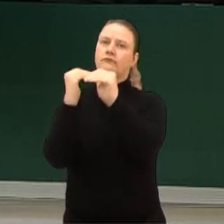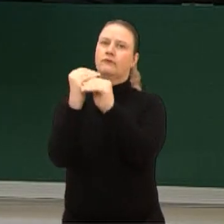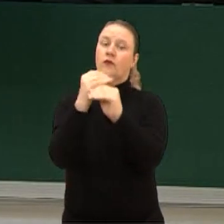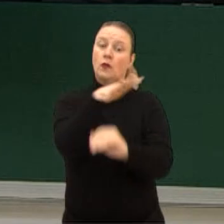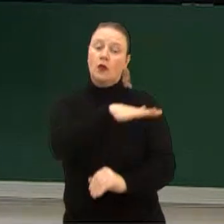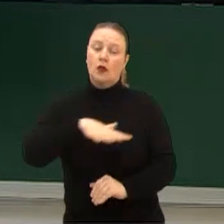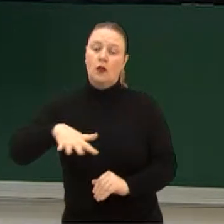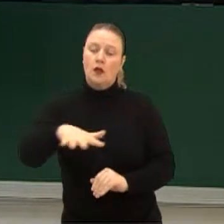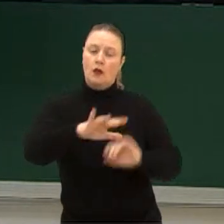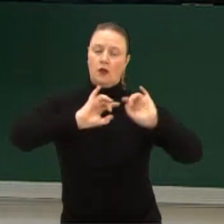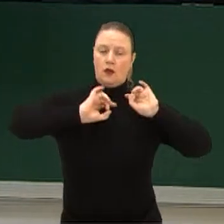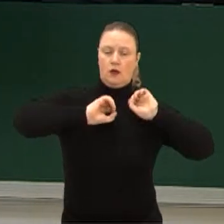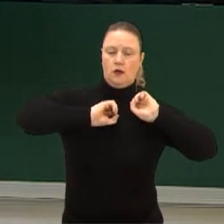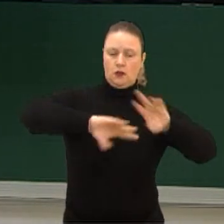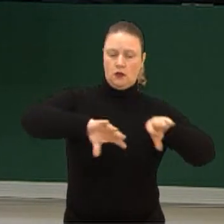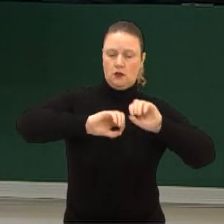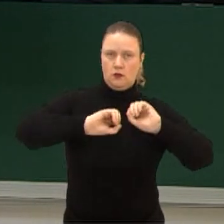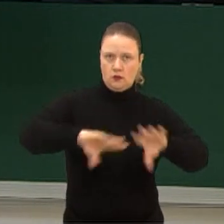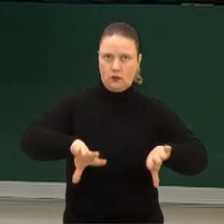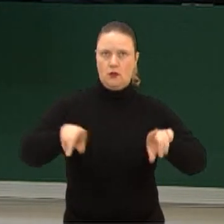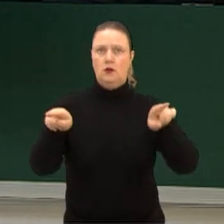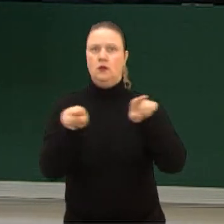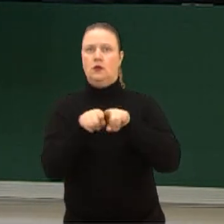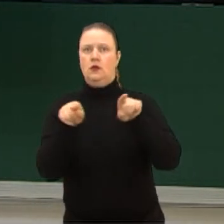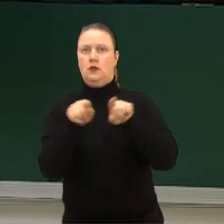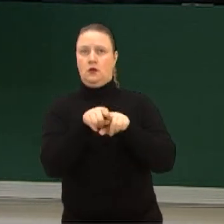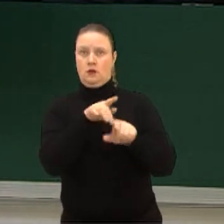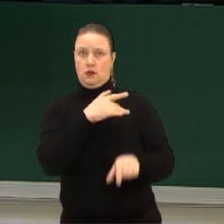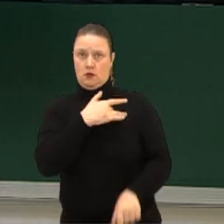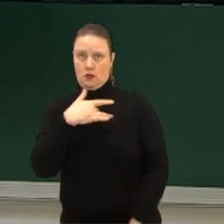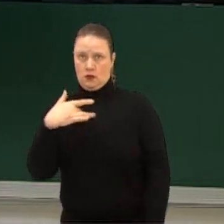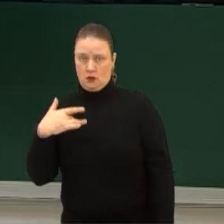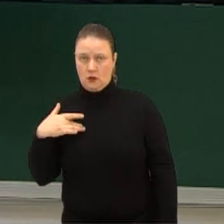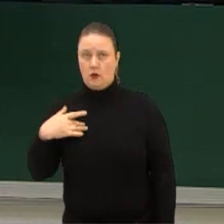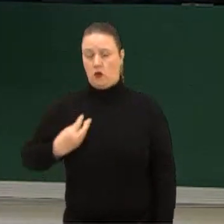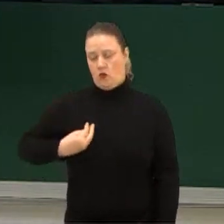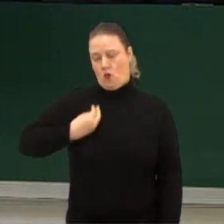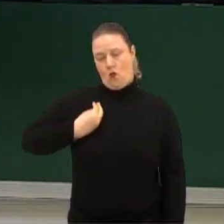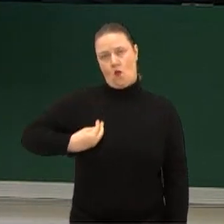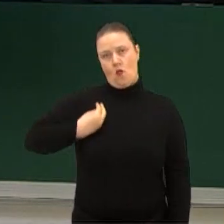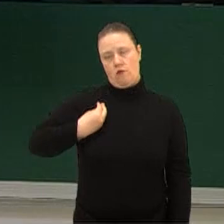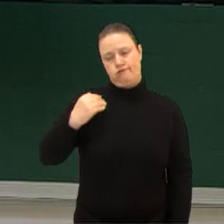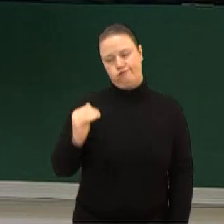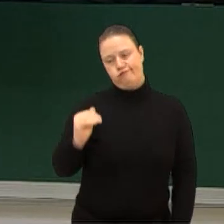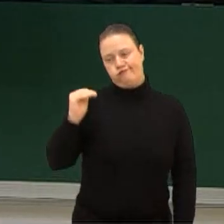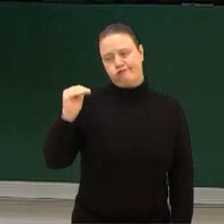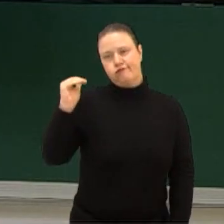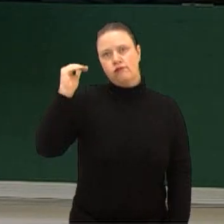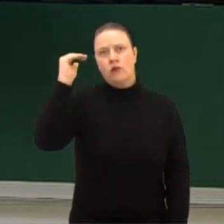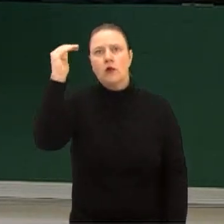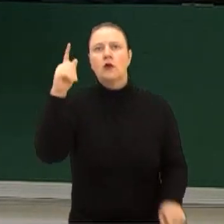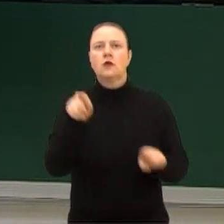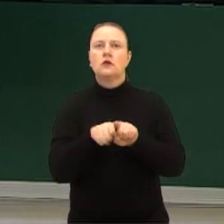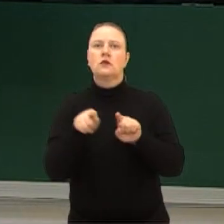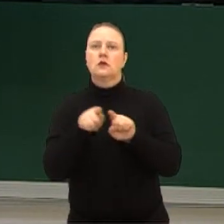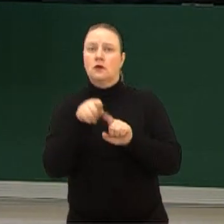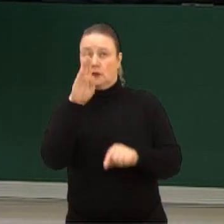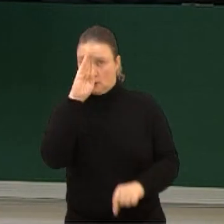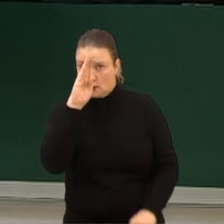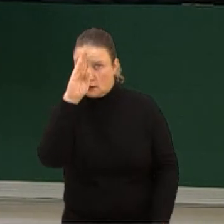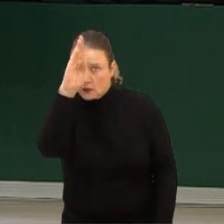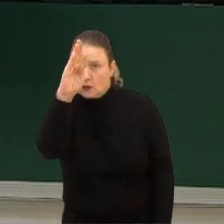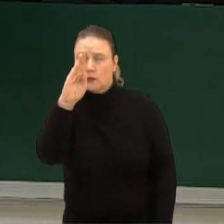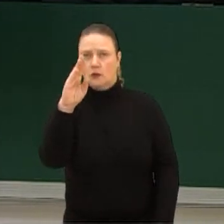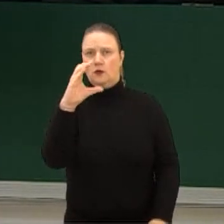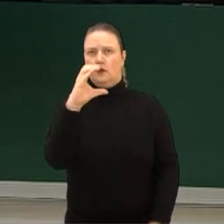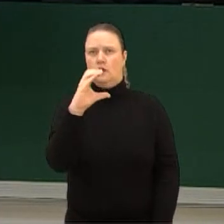educação ligada à saúde cubana. Temos uma expectativa de vida bem elevada, ressaltando principalmente o aspecto de saúde